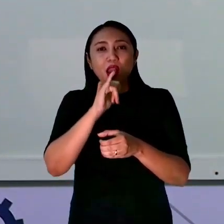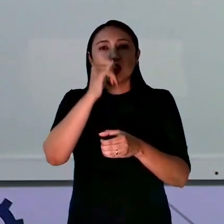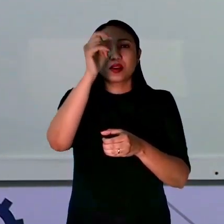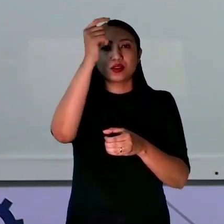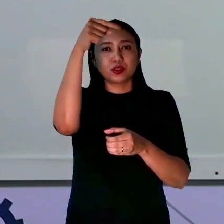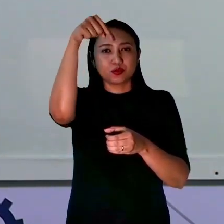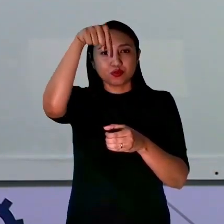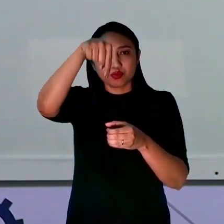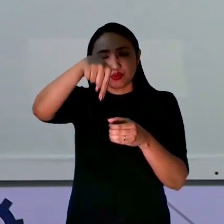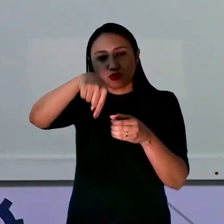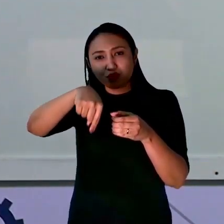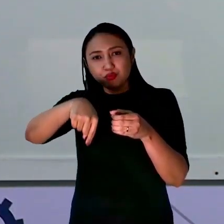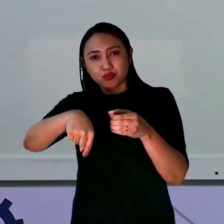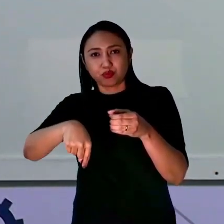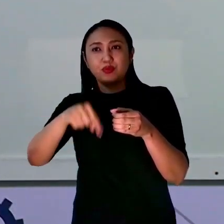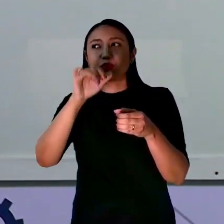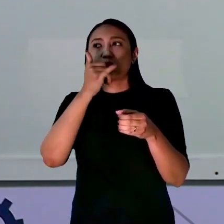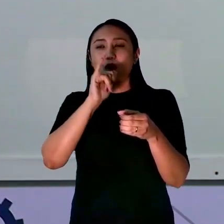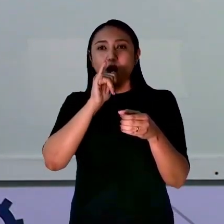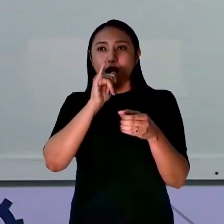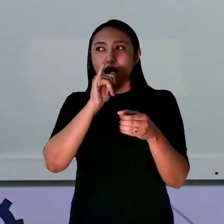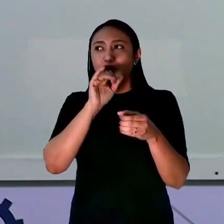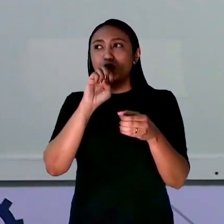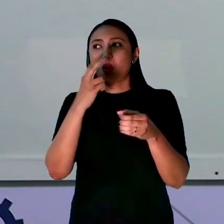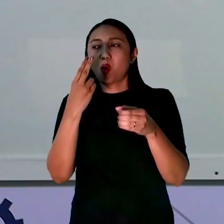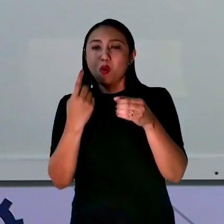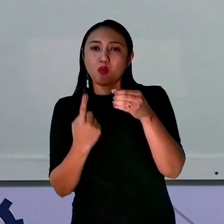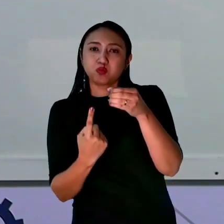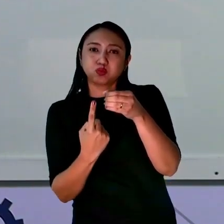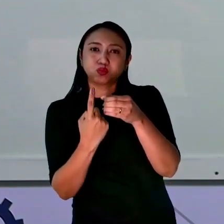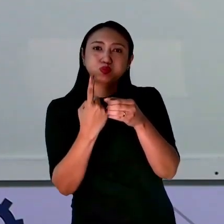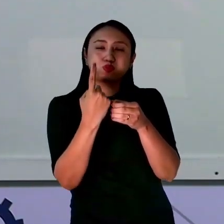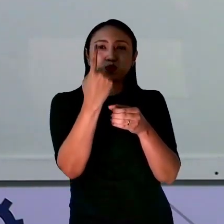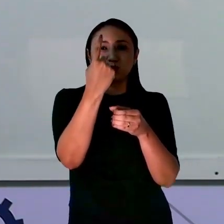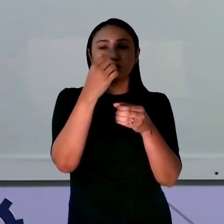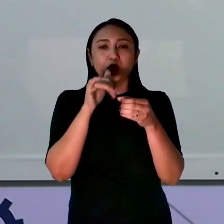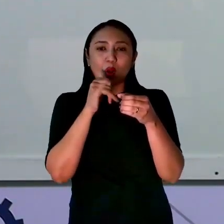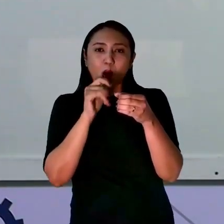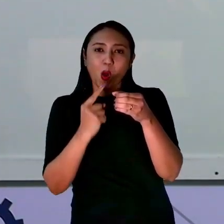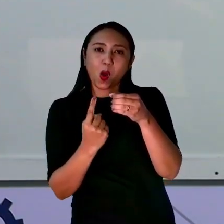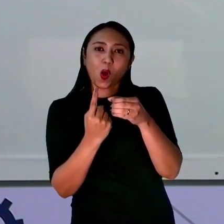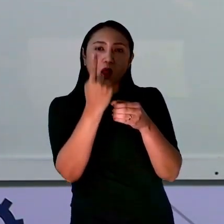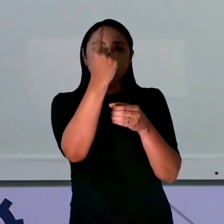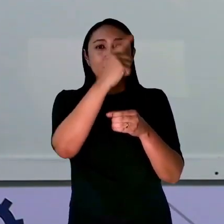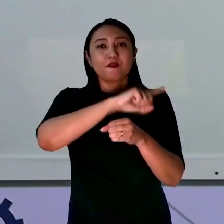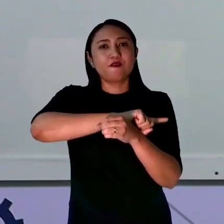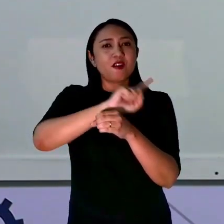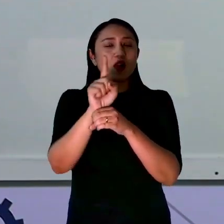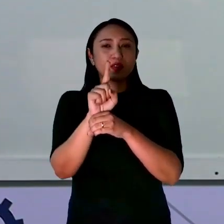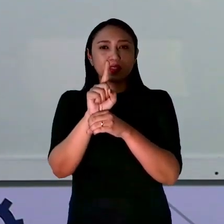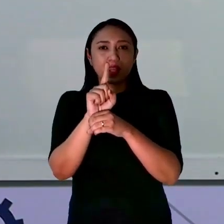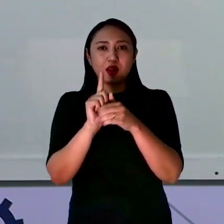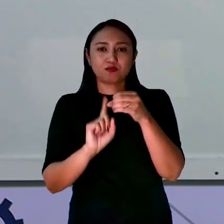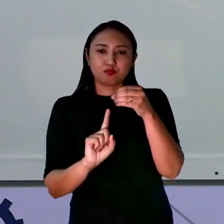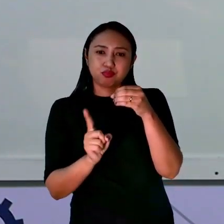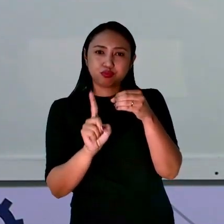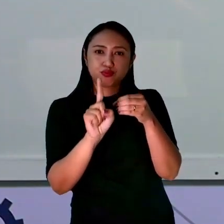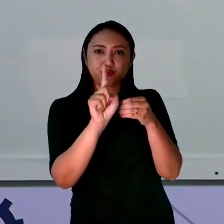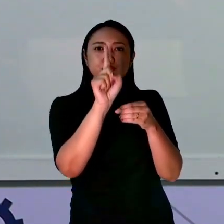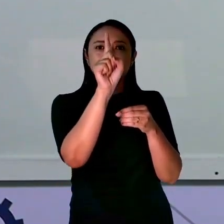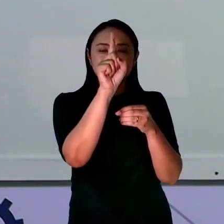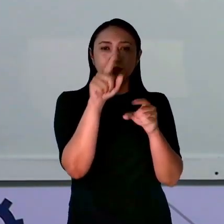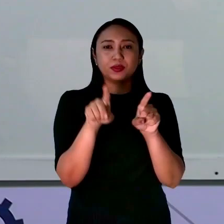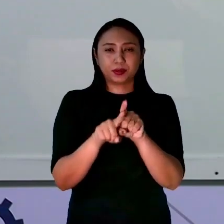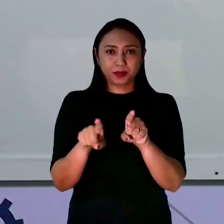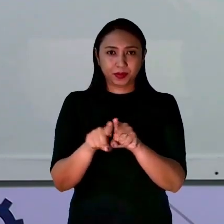nesse sentido. Tá bom? Então esse aqui seria a ideia da velocidade da carga. Eu poderia dizer